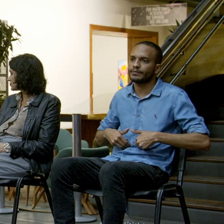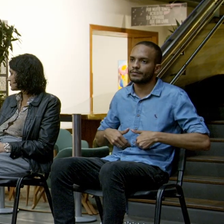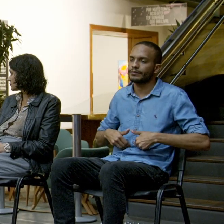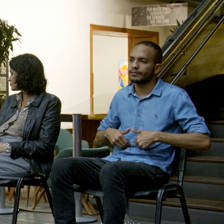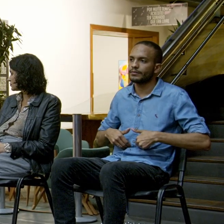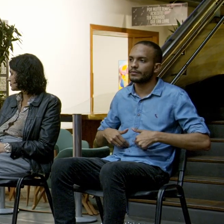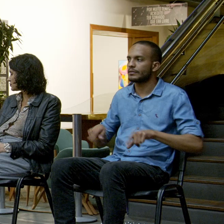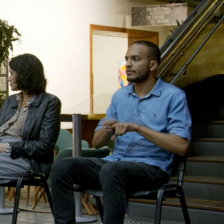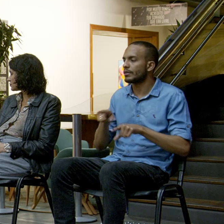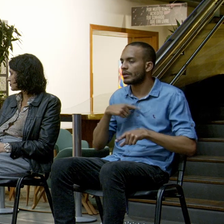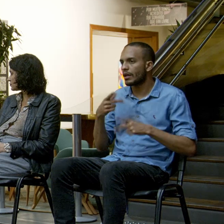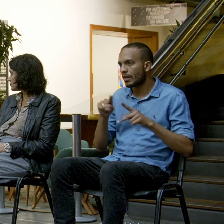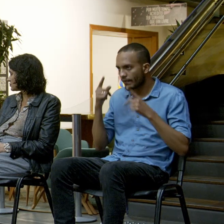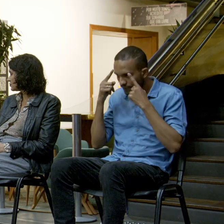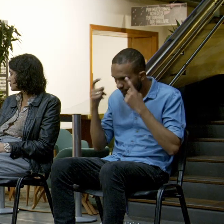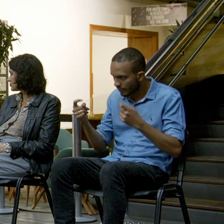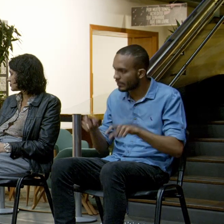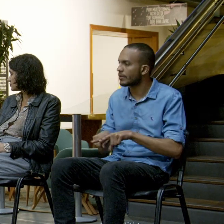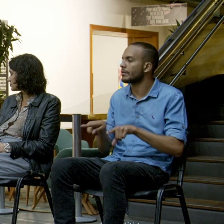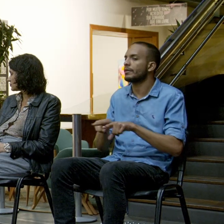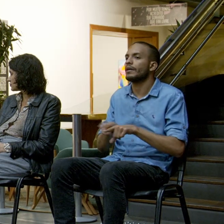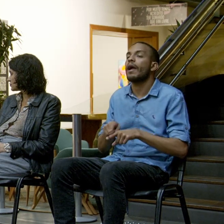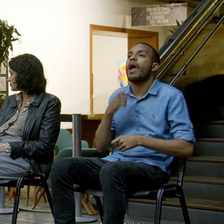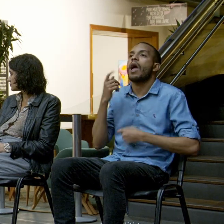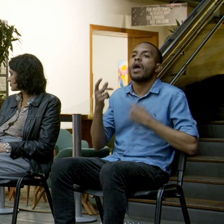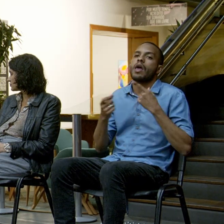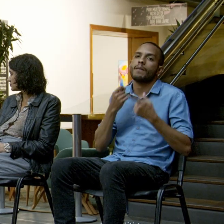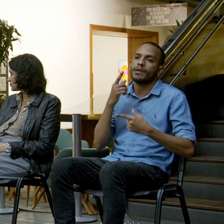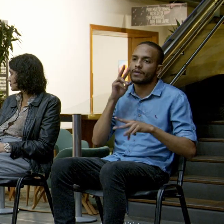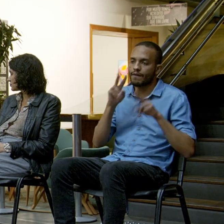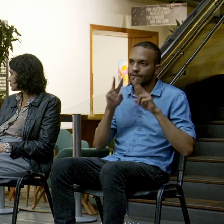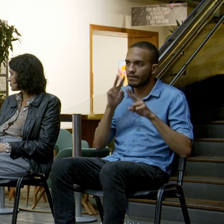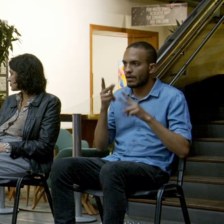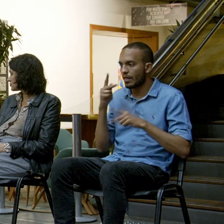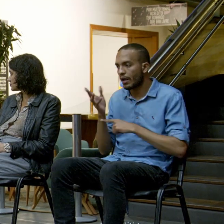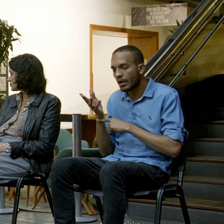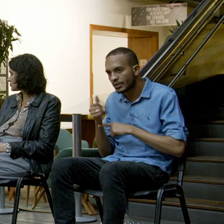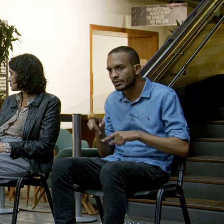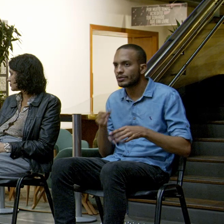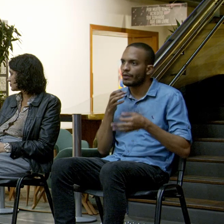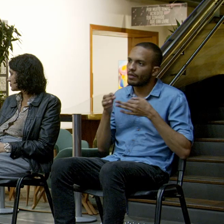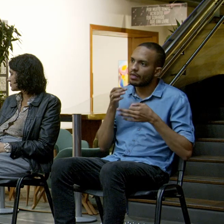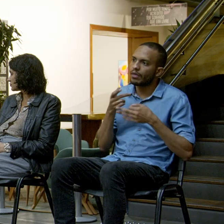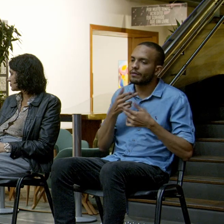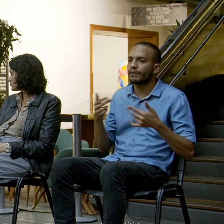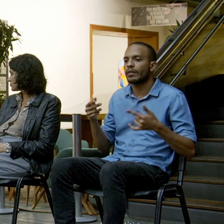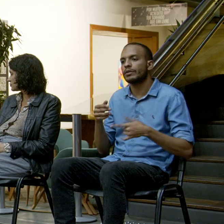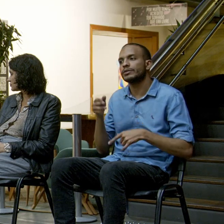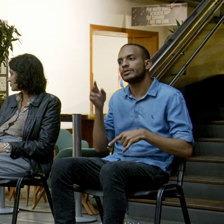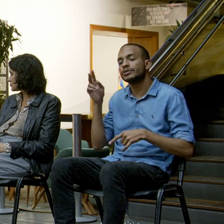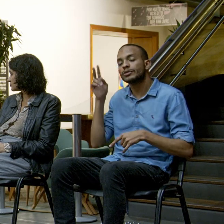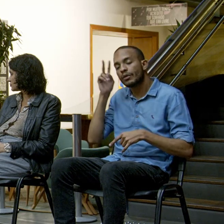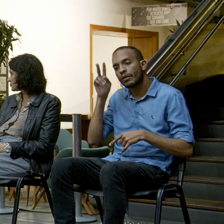que tratava dessa violência estatal numa abordagem que raramente se vê quando artistas, críticos e historiadores tratam